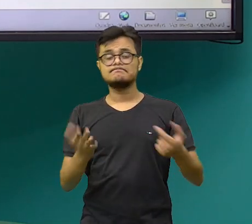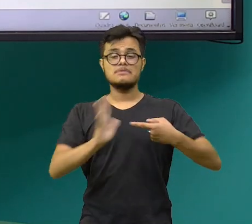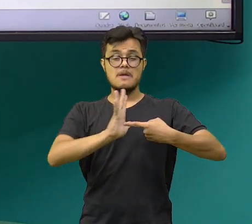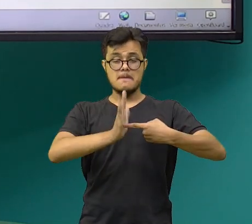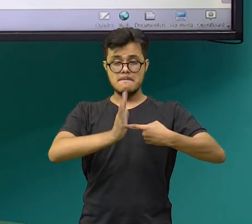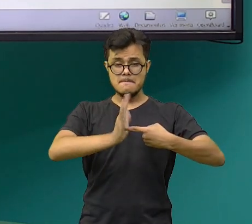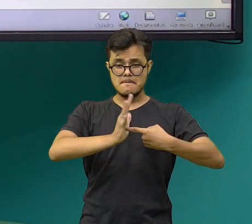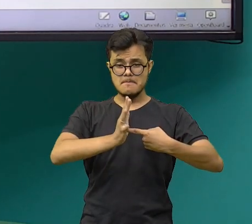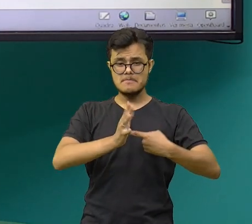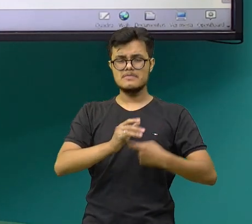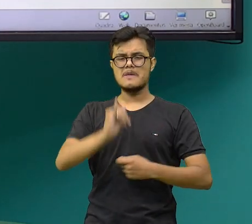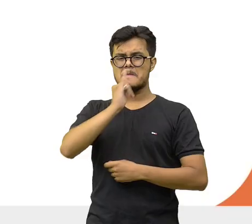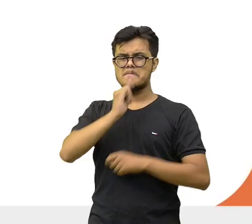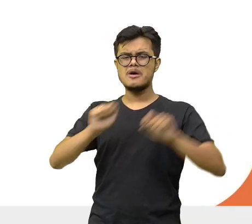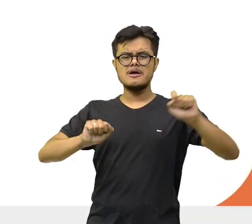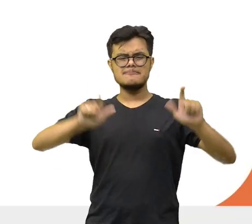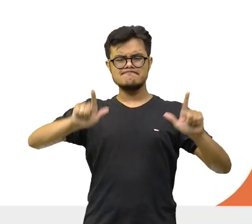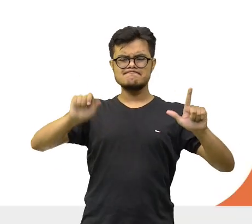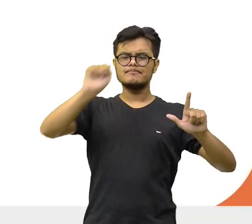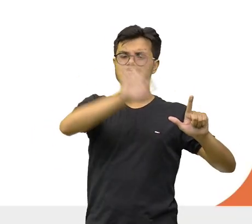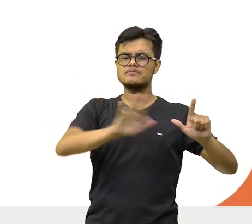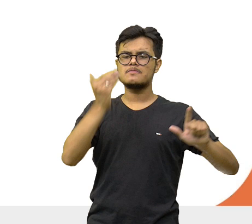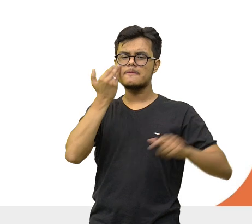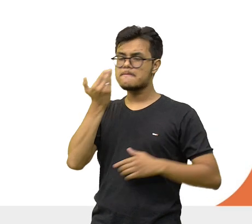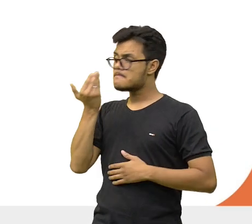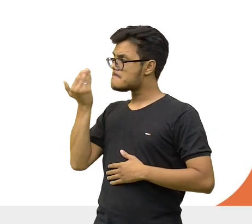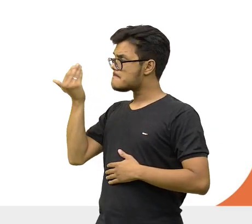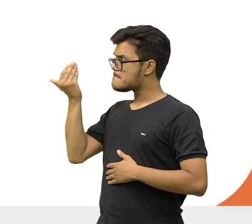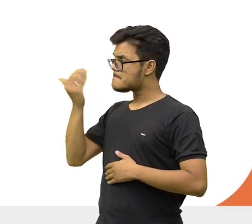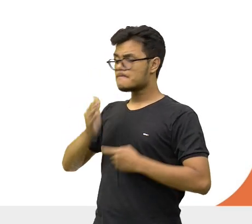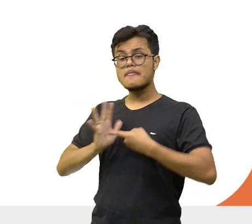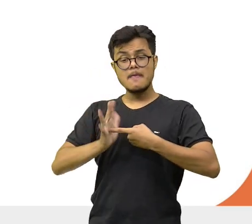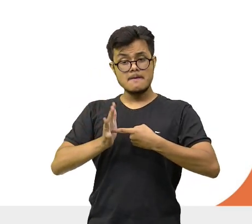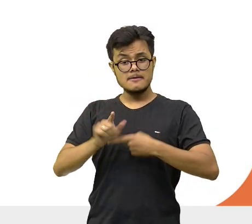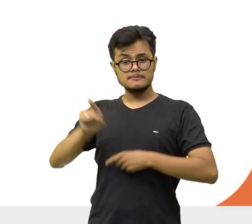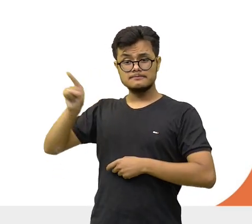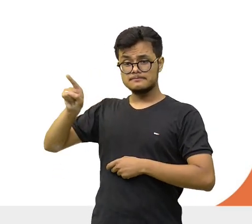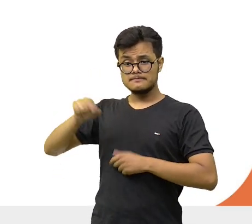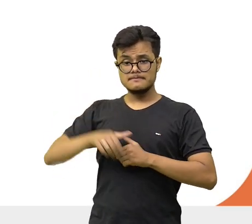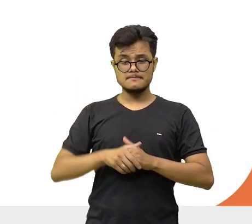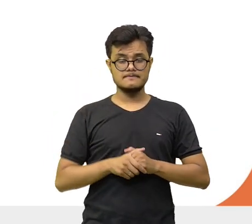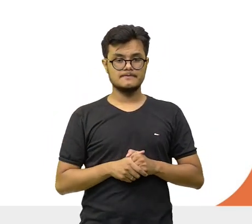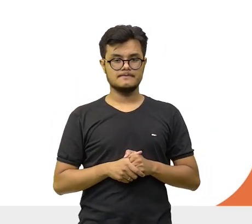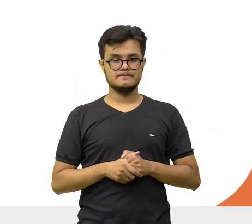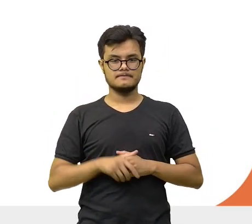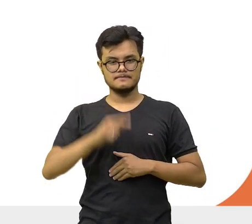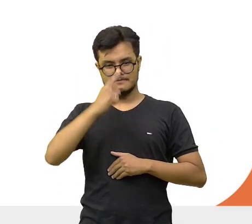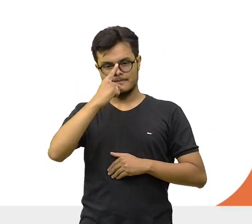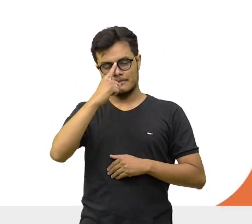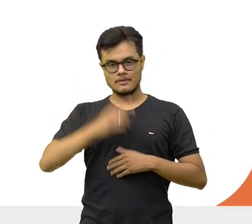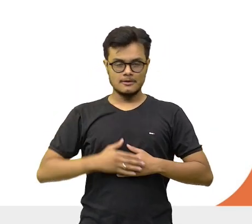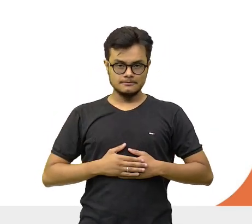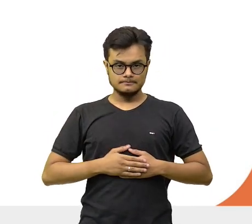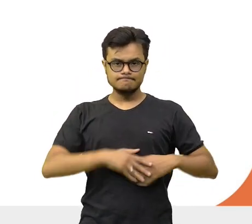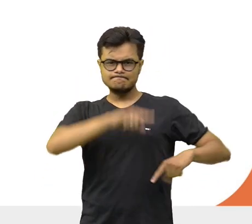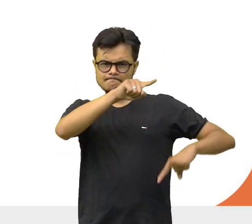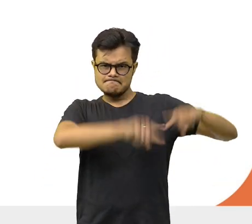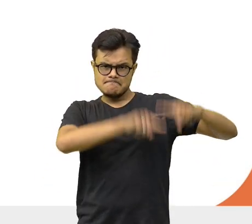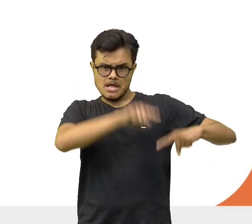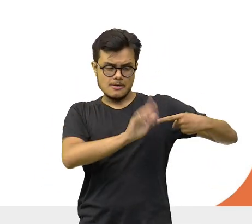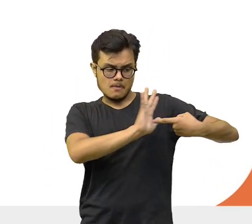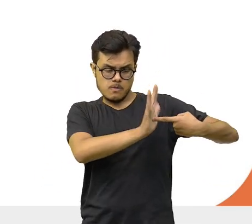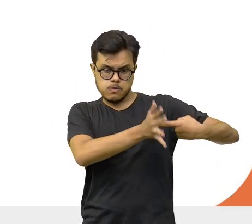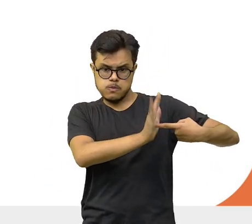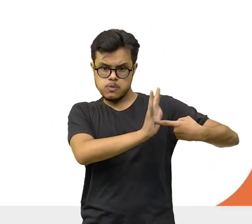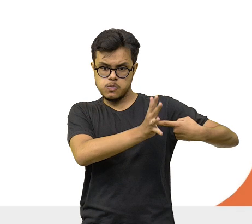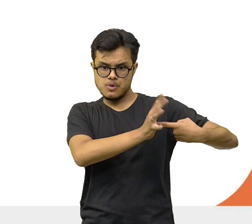térmica está na tela. Olha só, modelo esquemático da máquina térmica. Toda máquina térmica ela segue